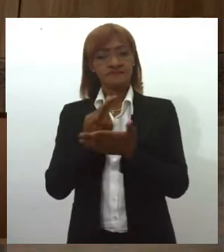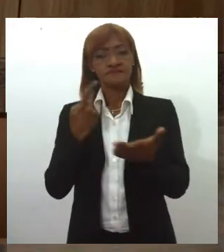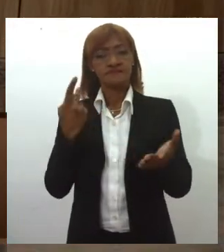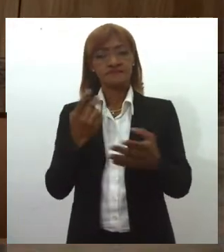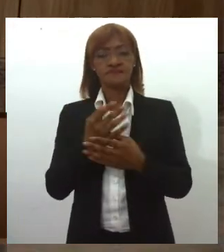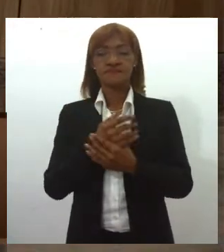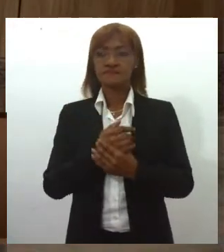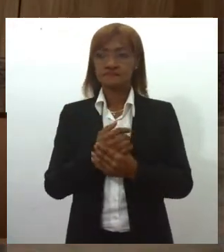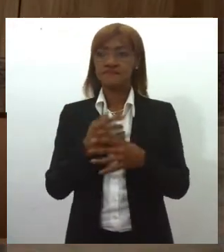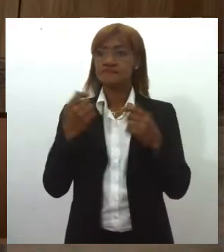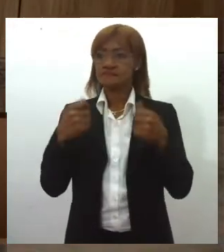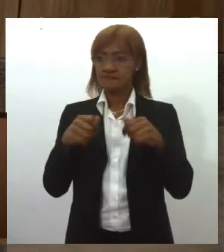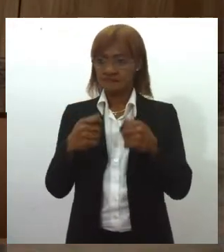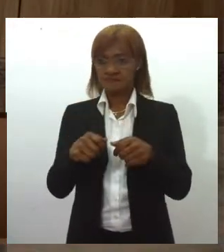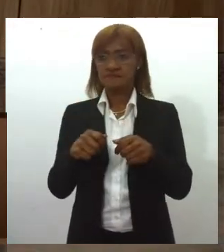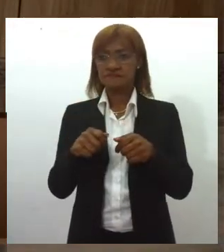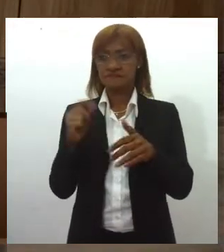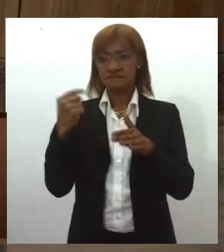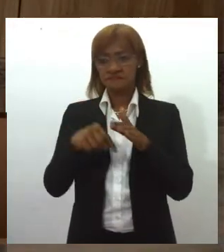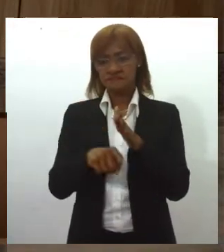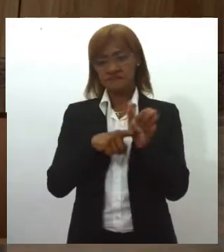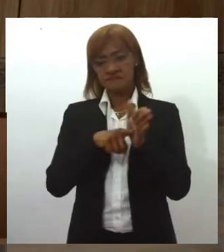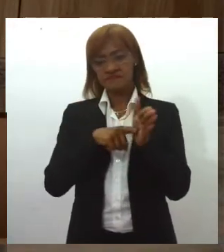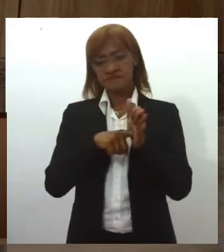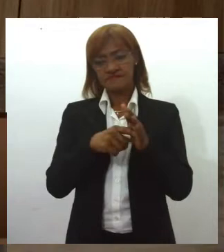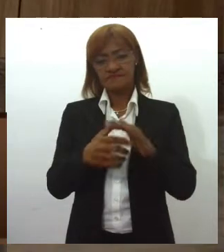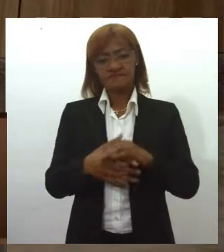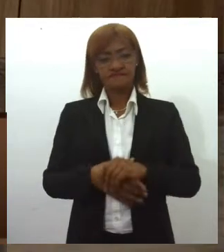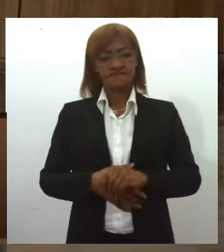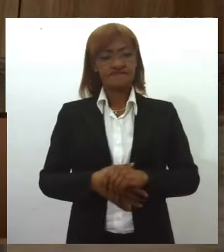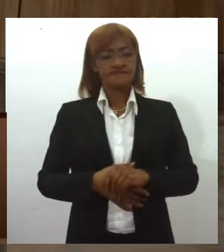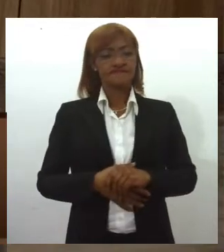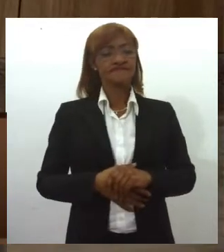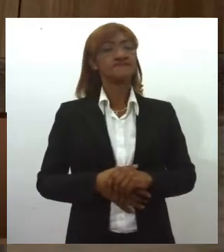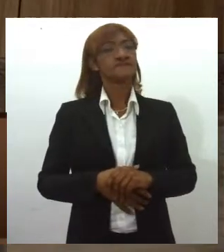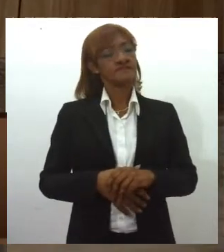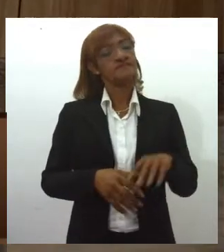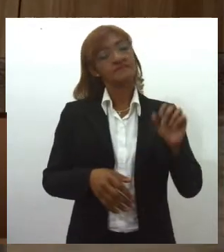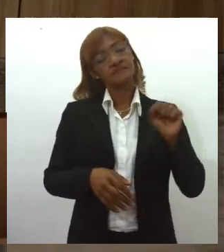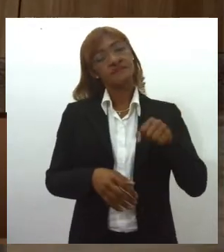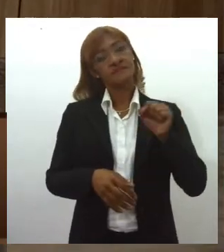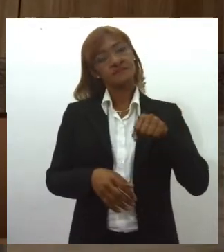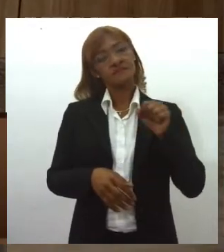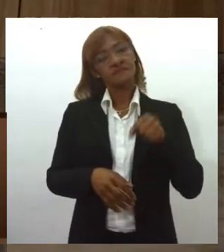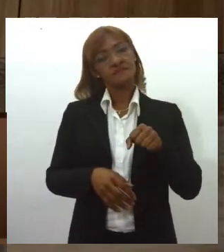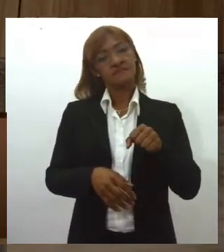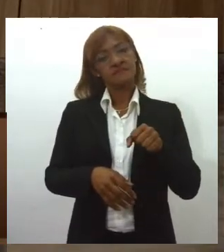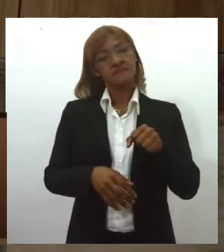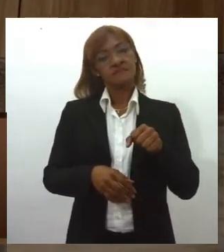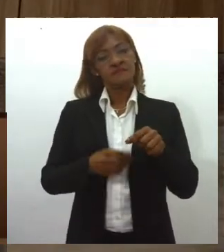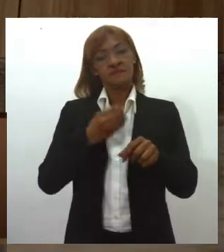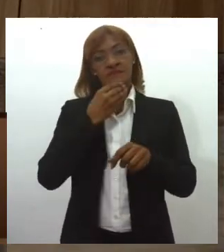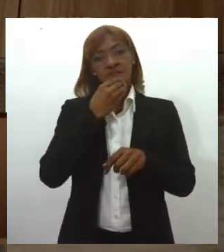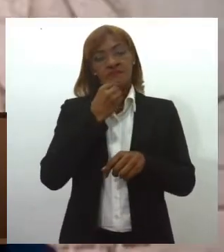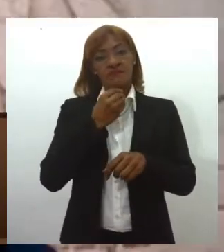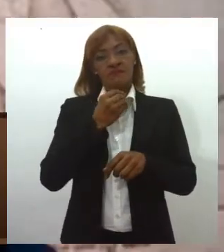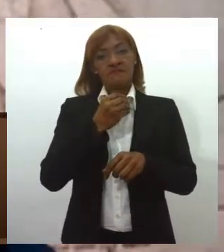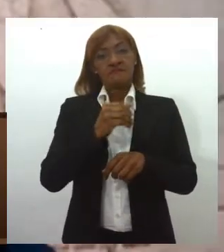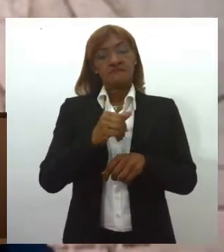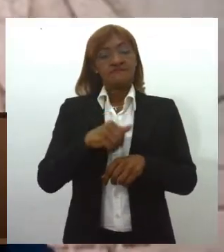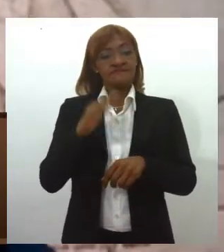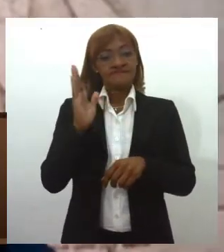ser tratado de forma mais ampla, né? Sem dúvida. A gente sabe que os homens vivem menos do que as mulheres. Existem